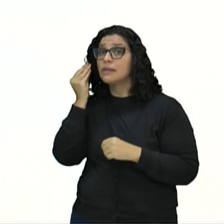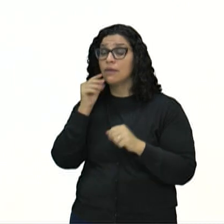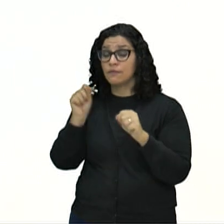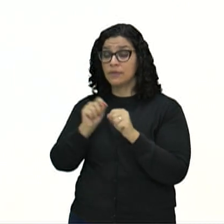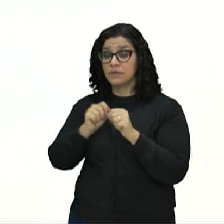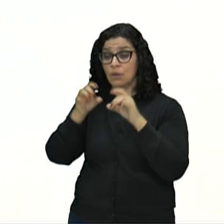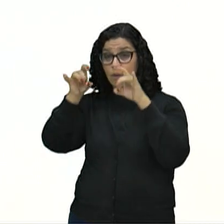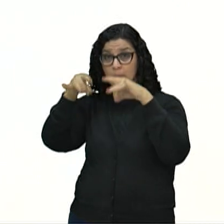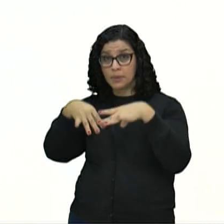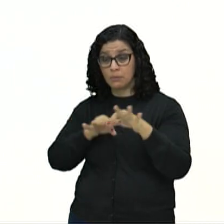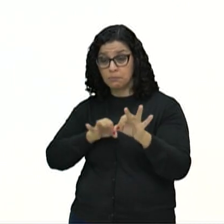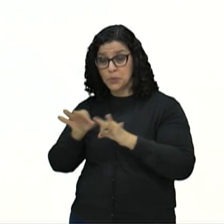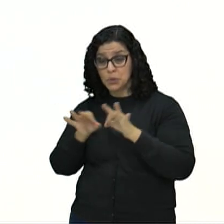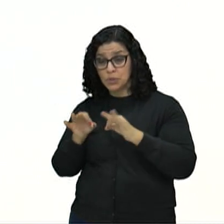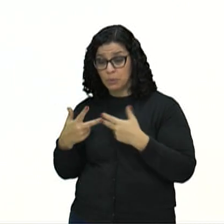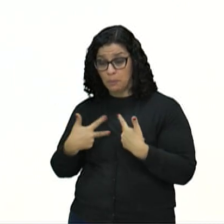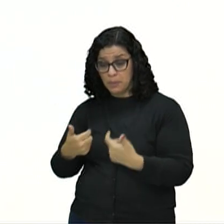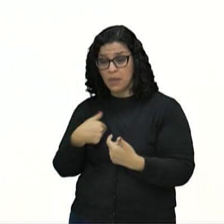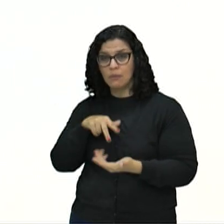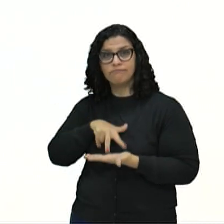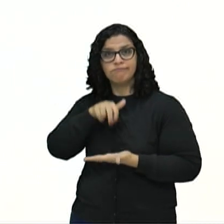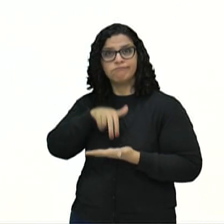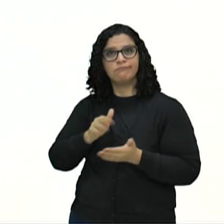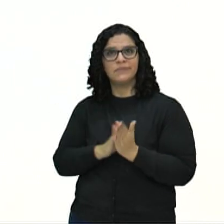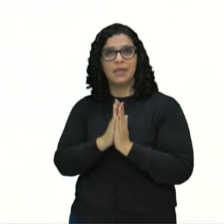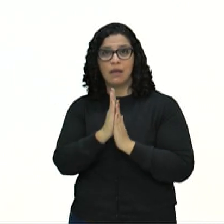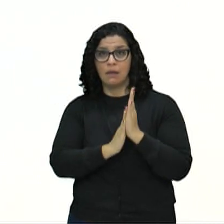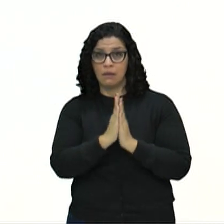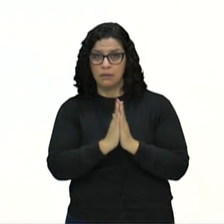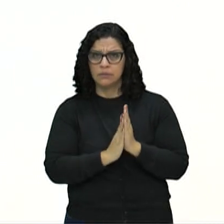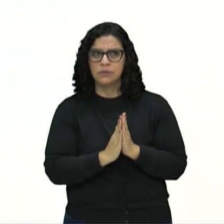dissuadir dos projetos porque me via entusiasmado.